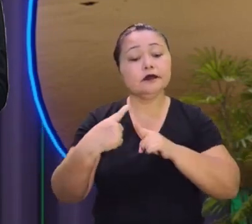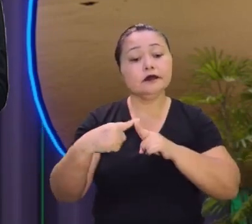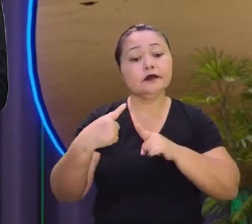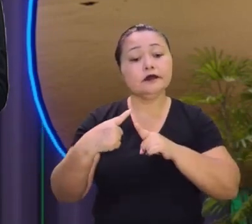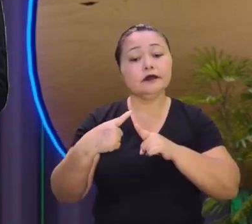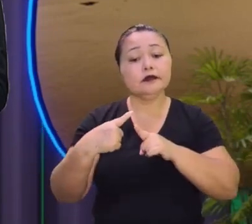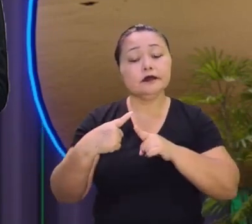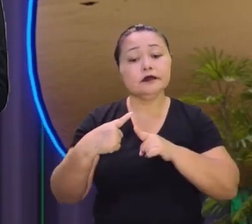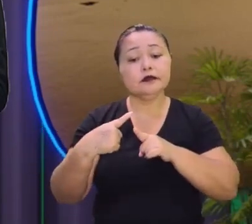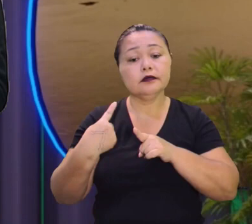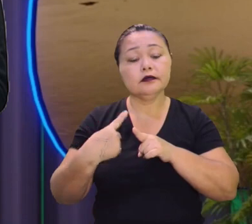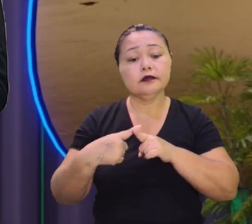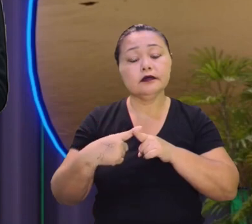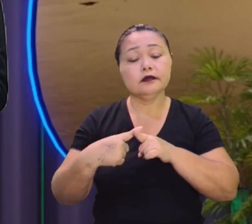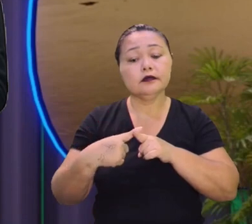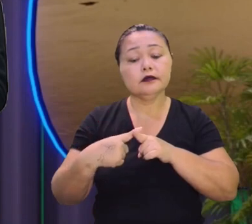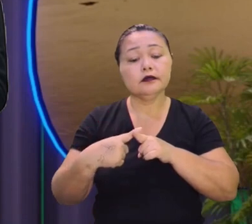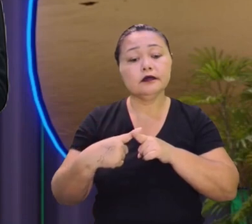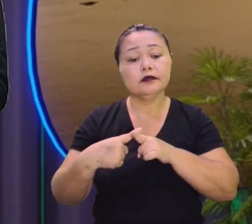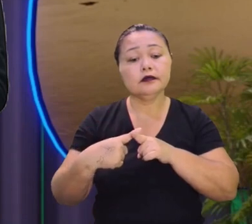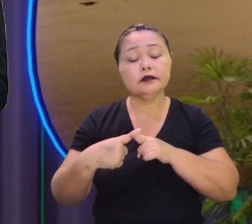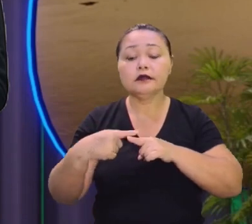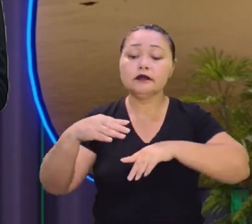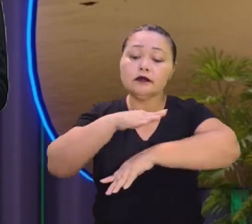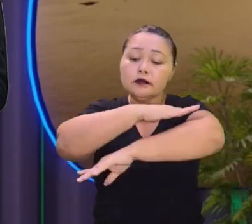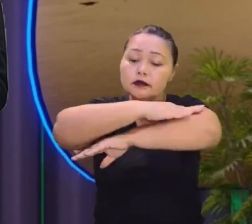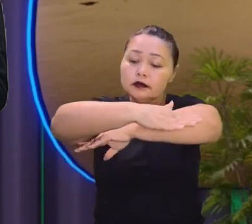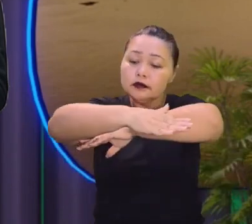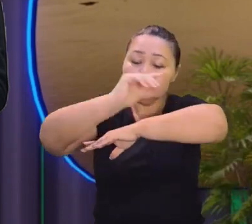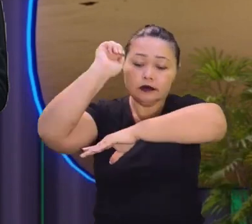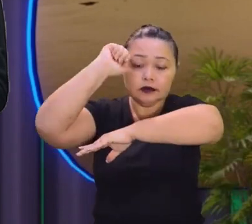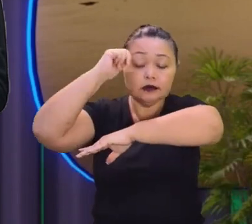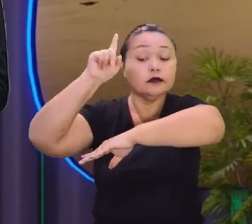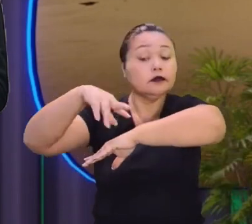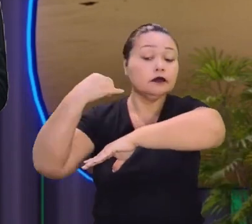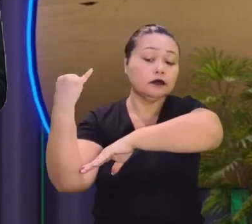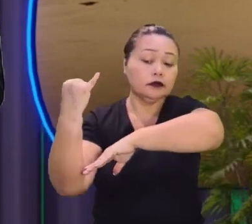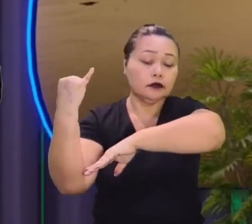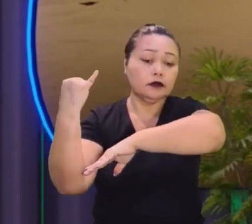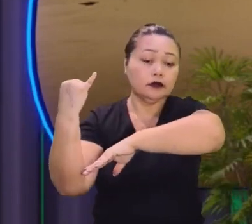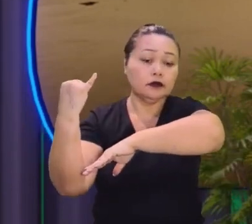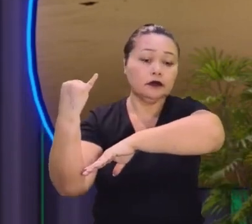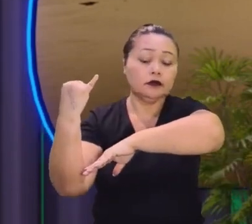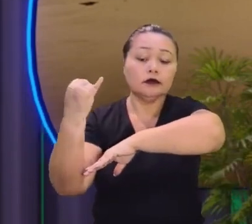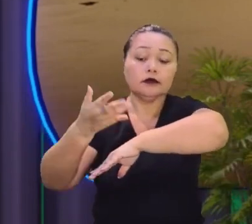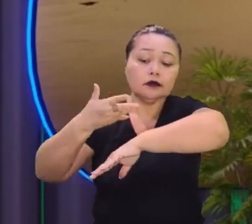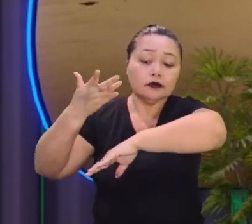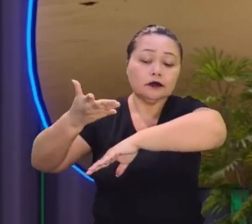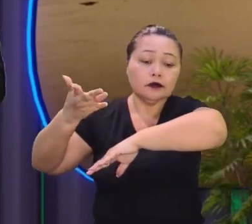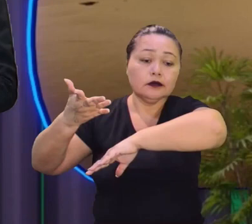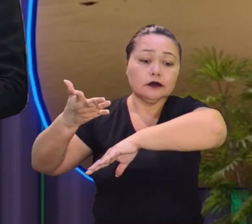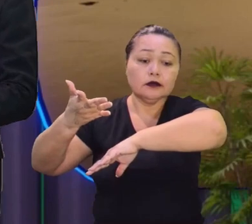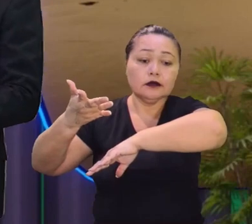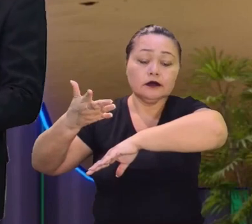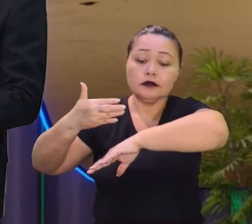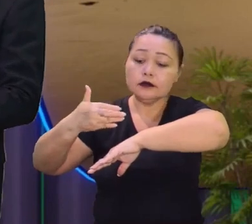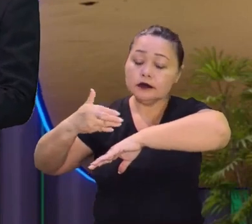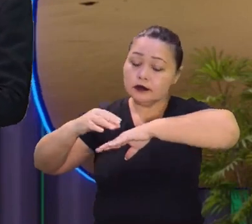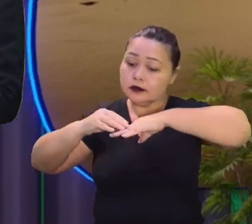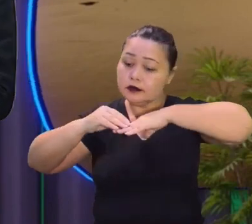foi importante? Você tem que considerar o seguinte, o asfalto foi muito importante para a promoção